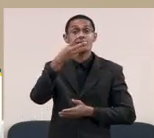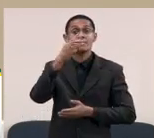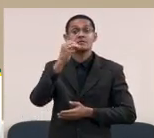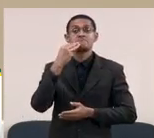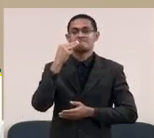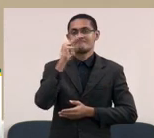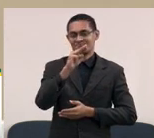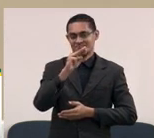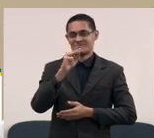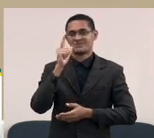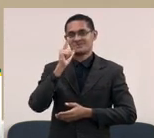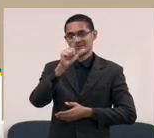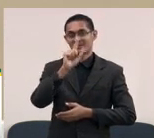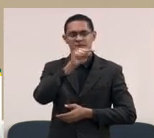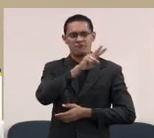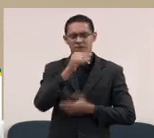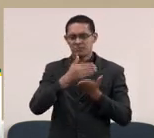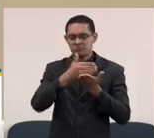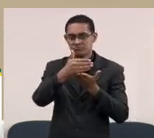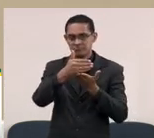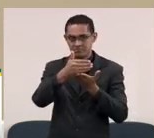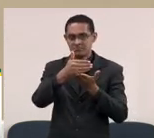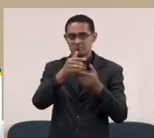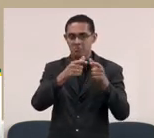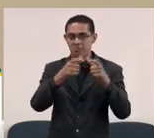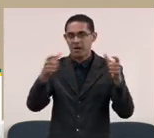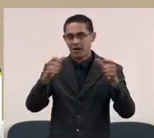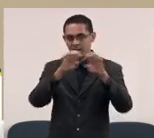para iniciarmos no processo de verticalização.